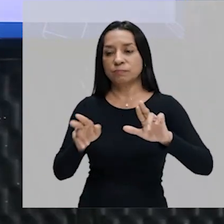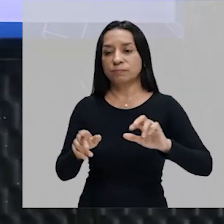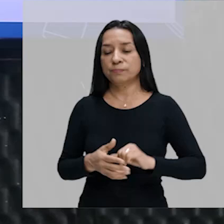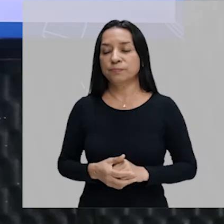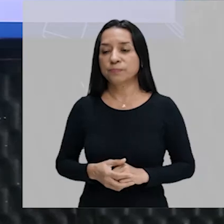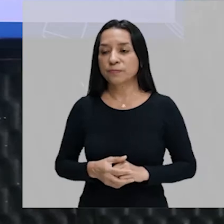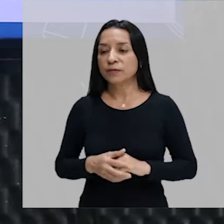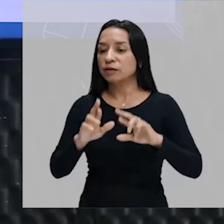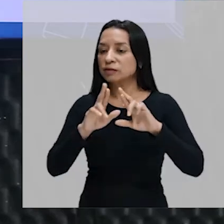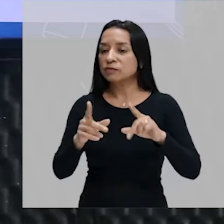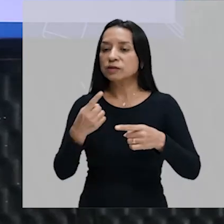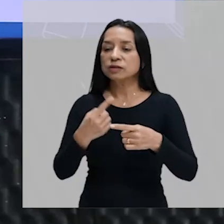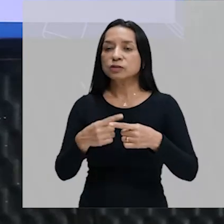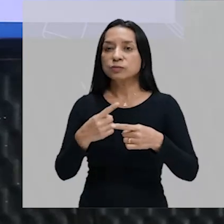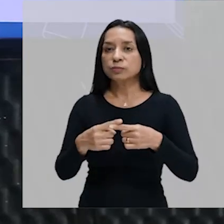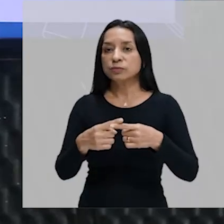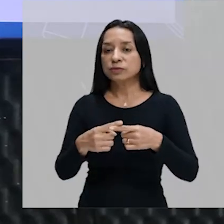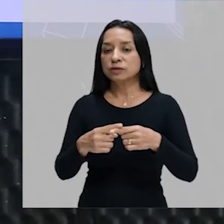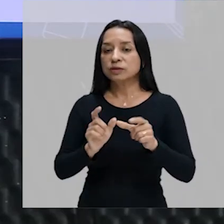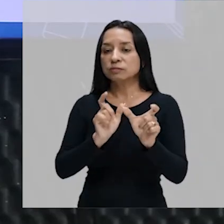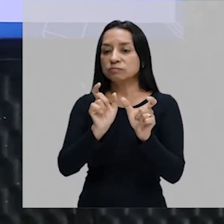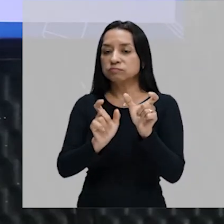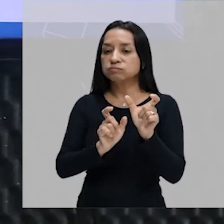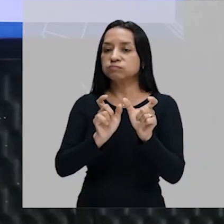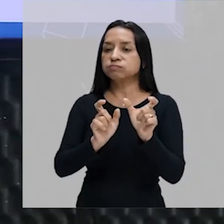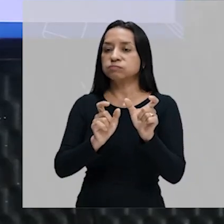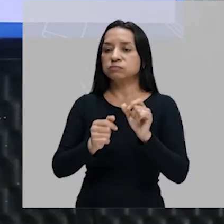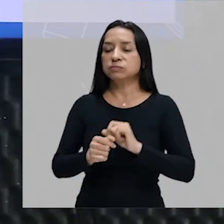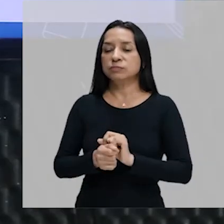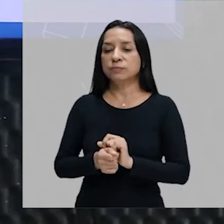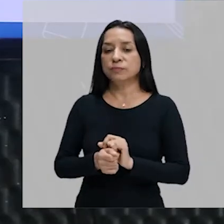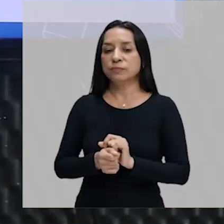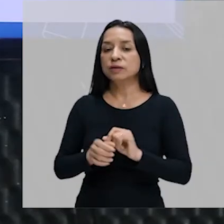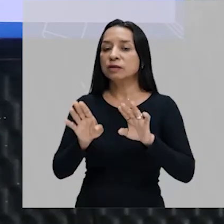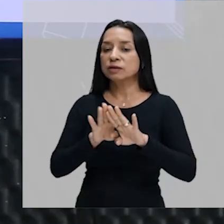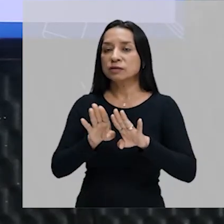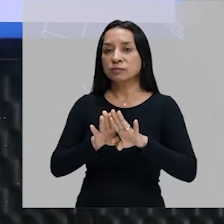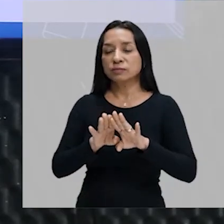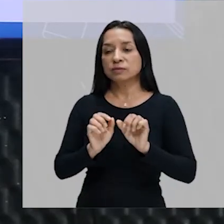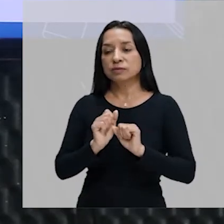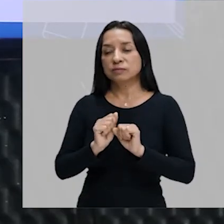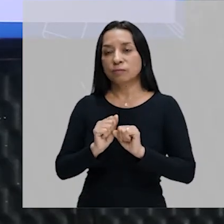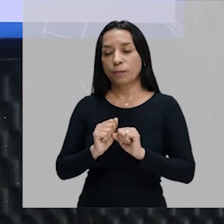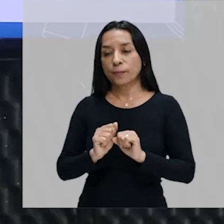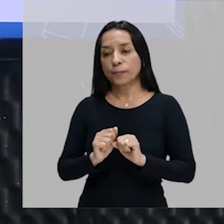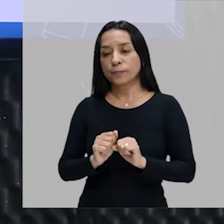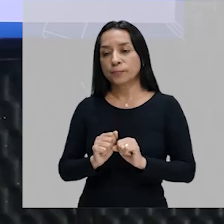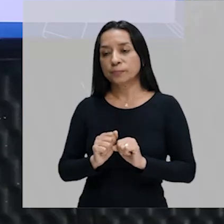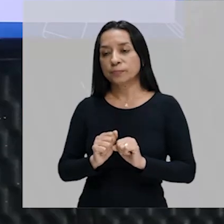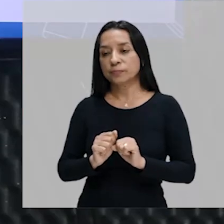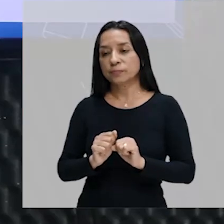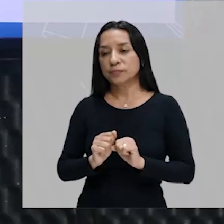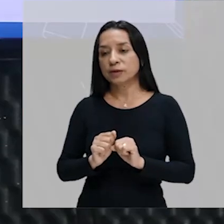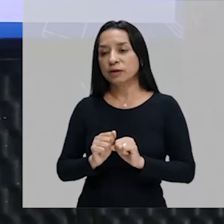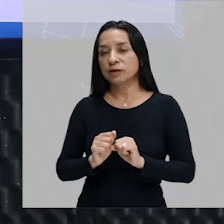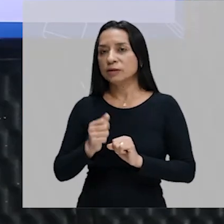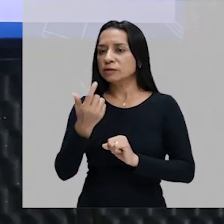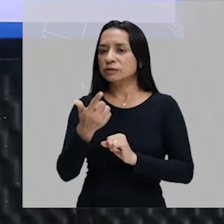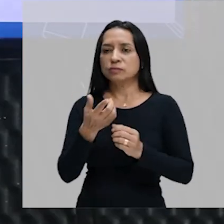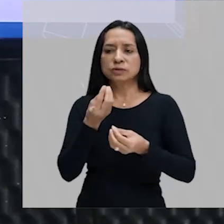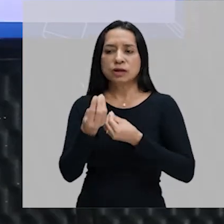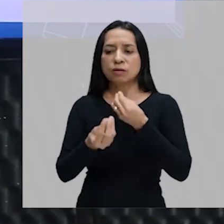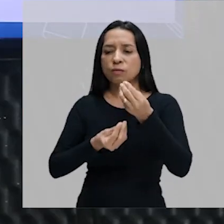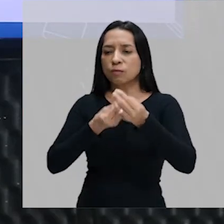Então, eles são diferentes por causa da morfologia e por causa também da incapacidade de